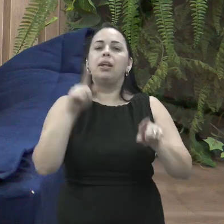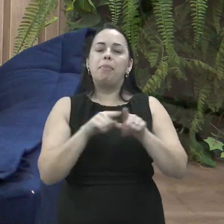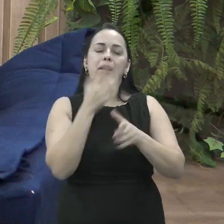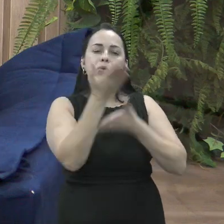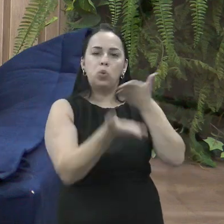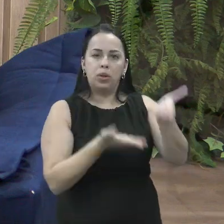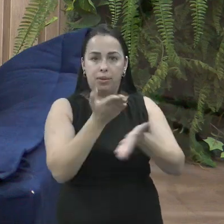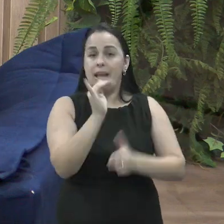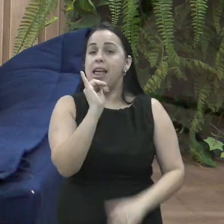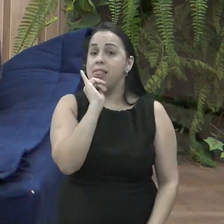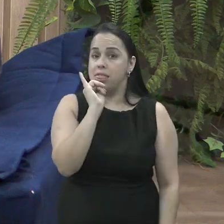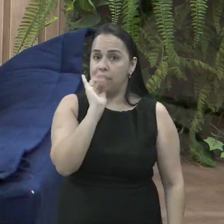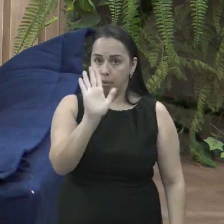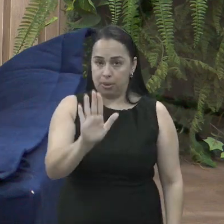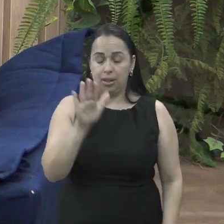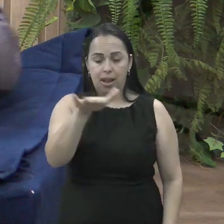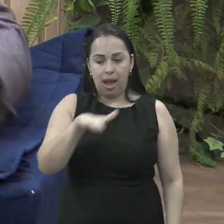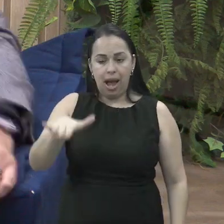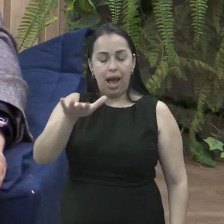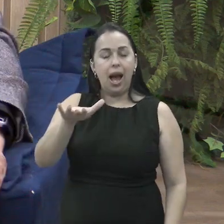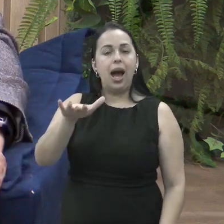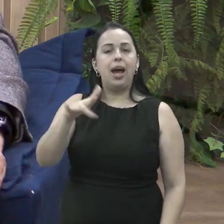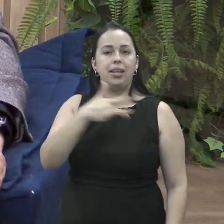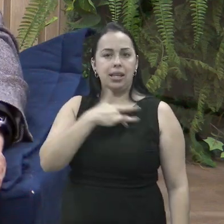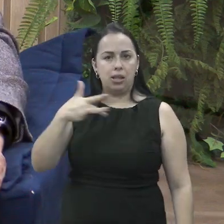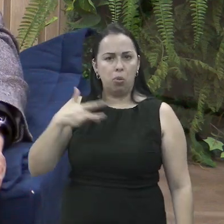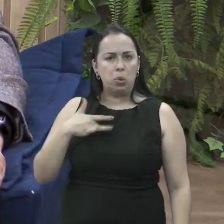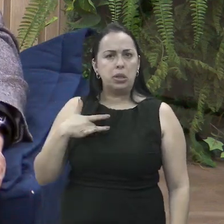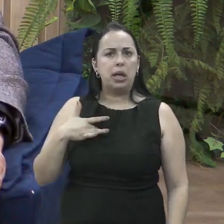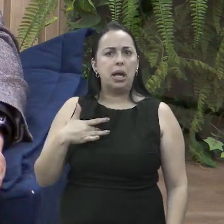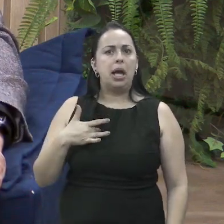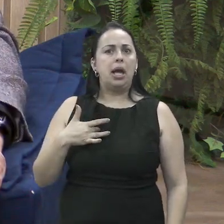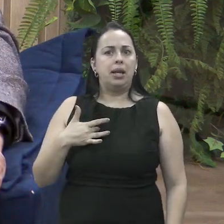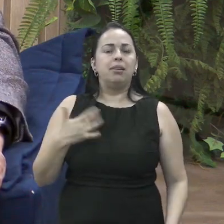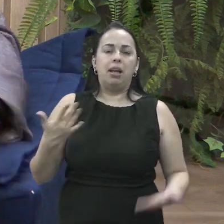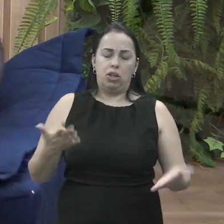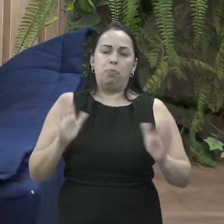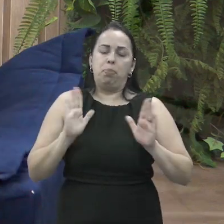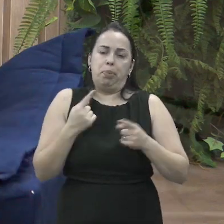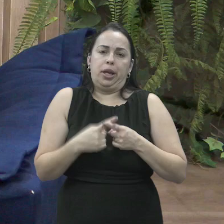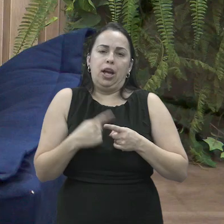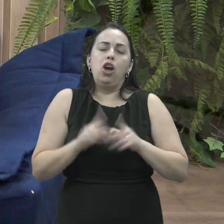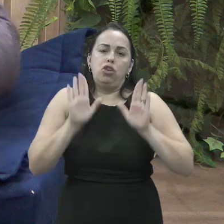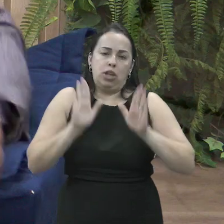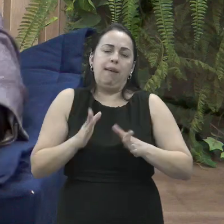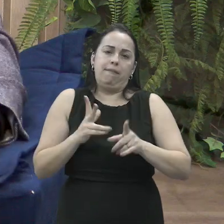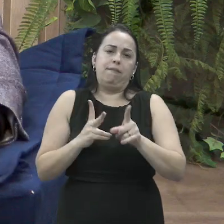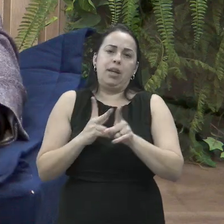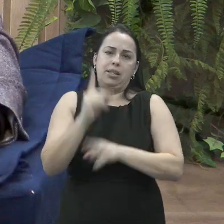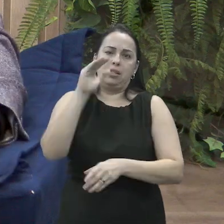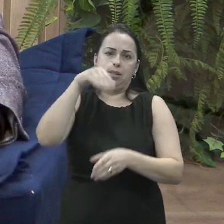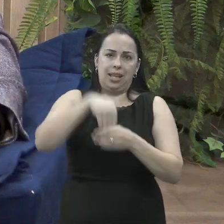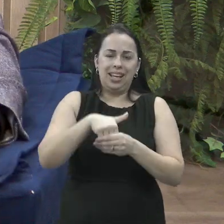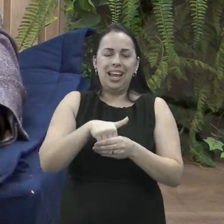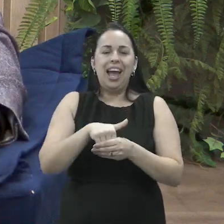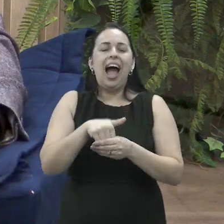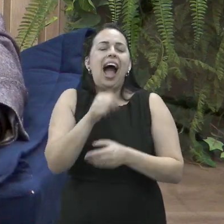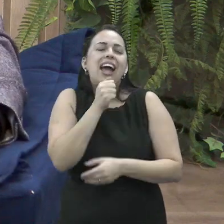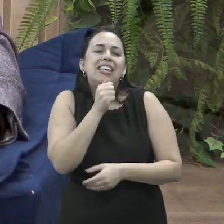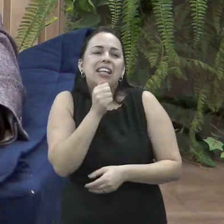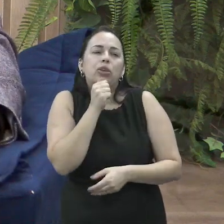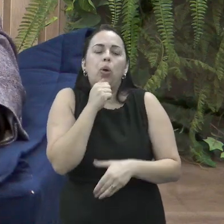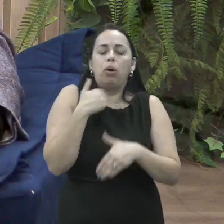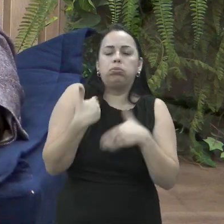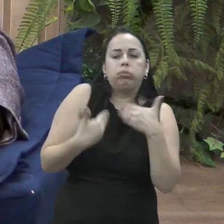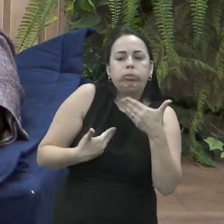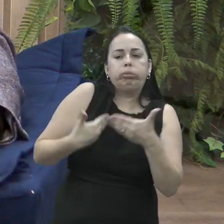e que a gente possa tratá-las. Vou te dar um exemplo no caso da saúde. Eu recebo muitas denúncias. Agora, uma vez eleito vereador, né, eu ainda estou naquela fase